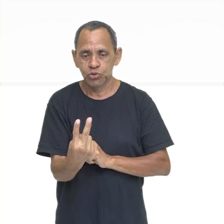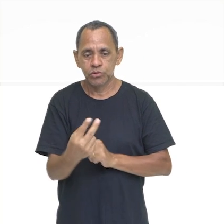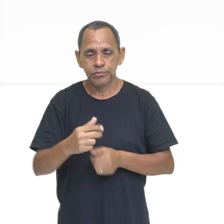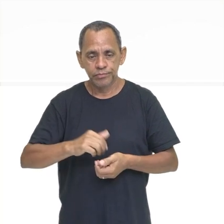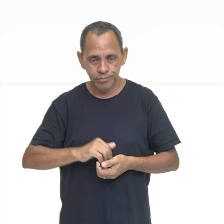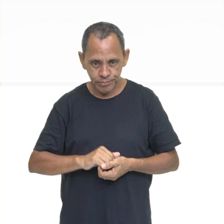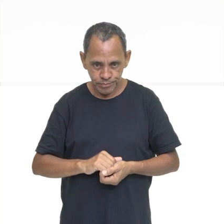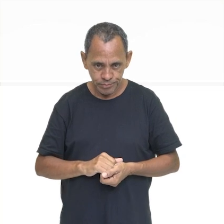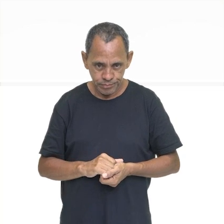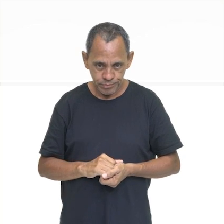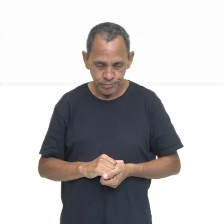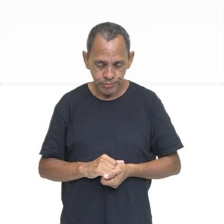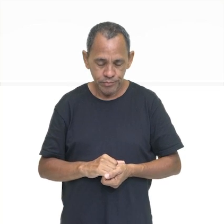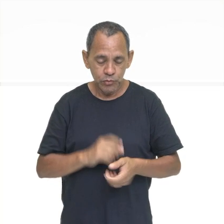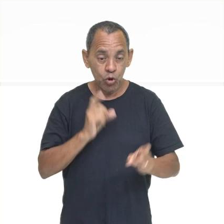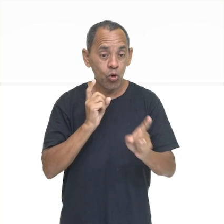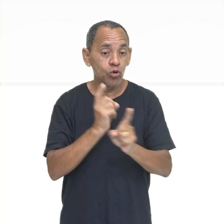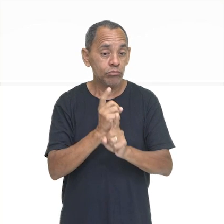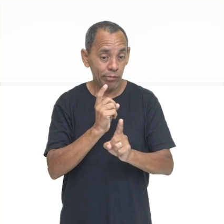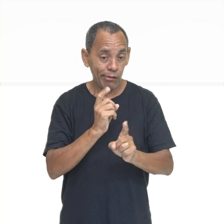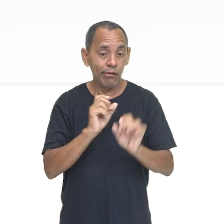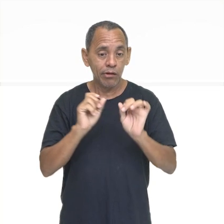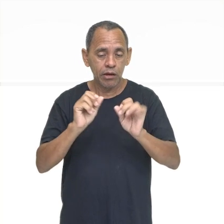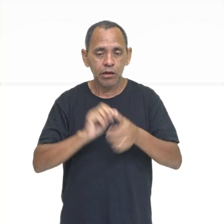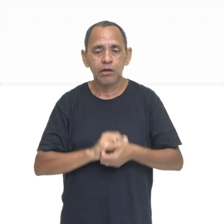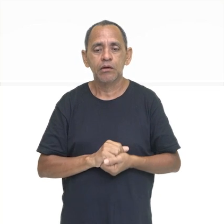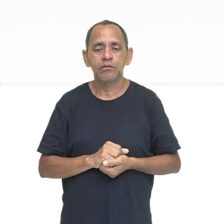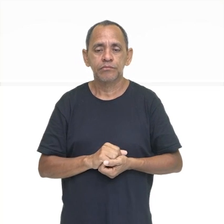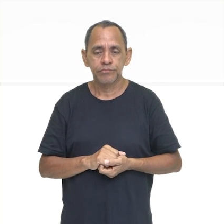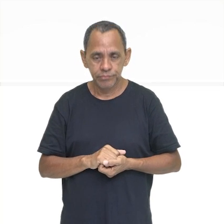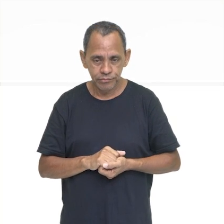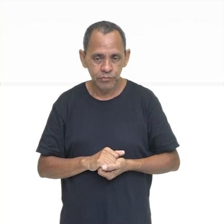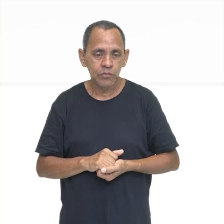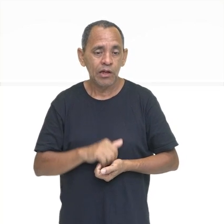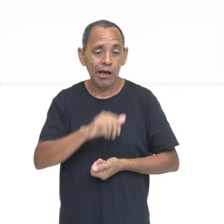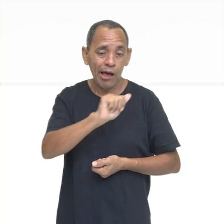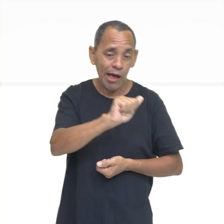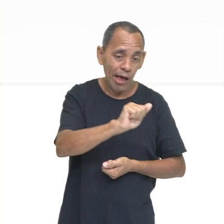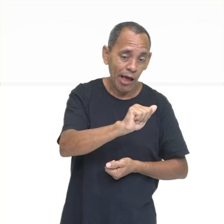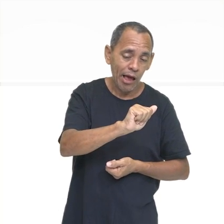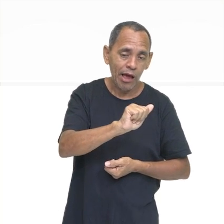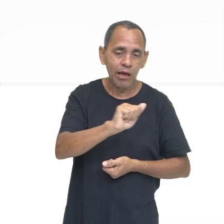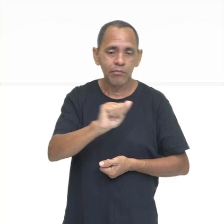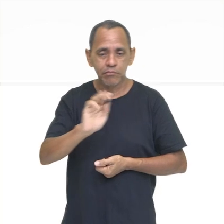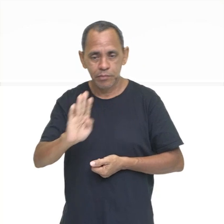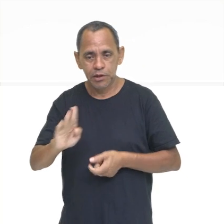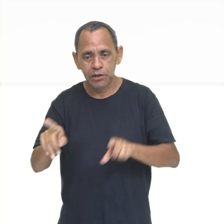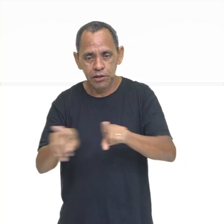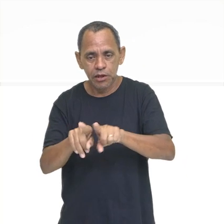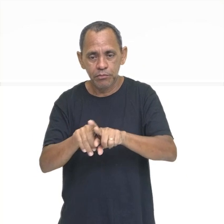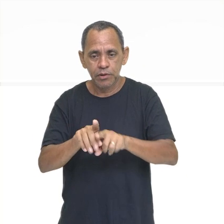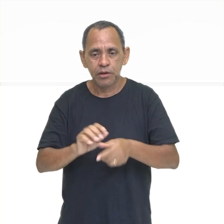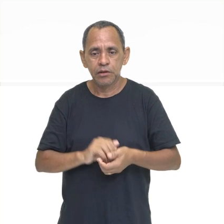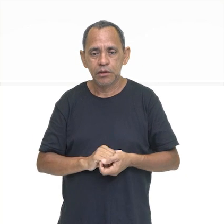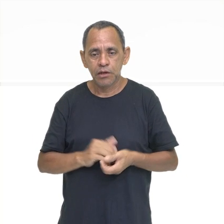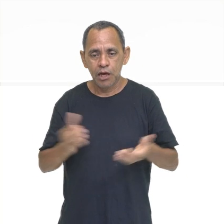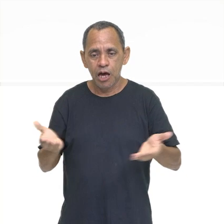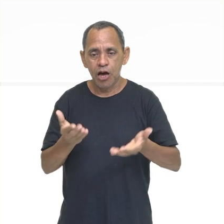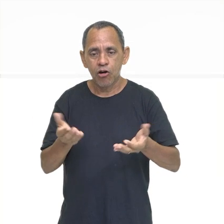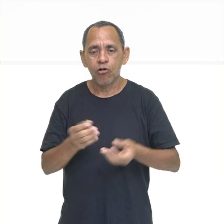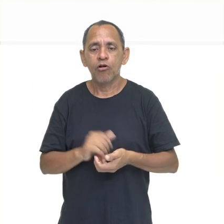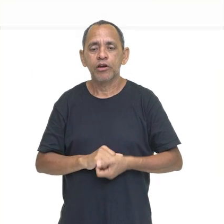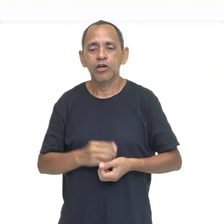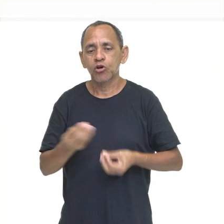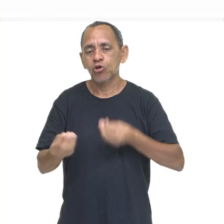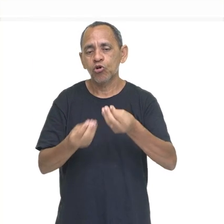-2 encontrei então o valor de a e o valor de B para fechar a gente só precisa Então escrever a